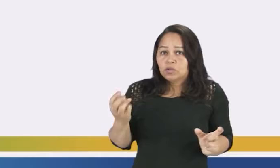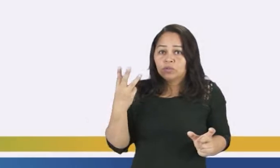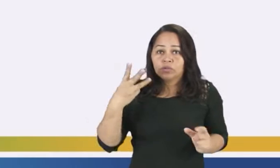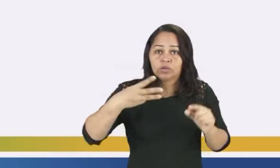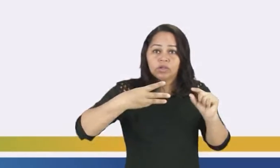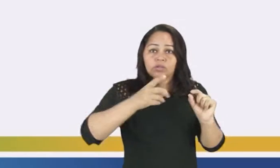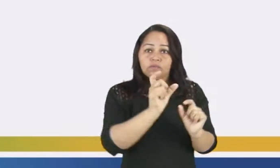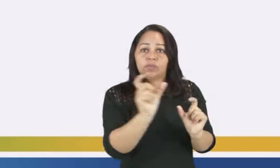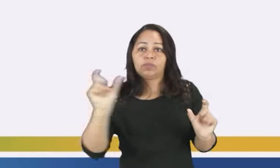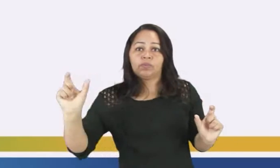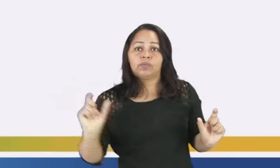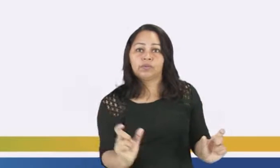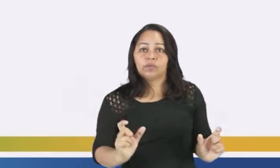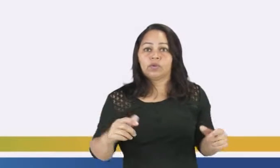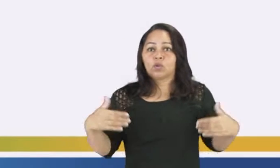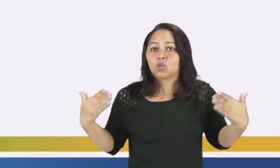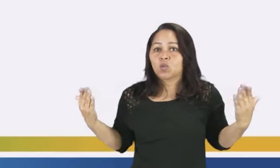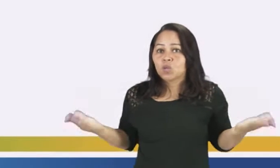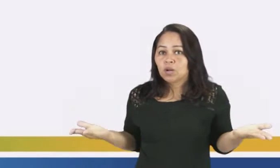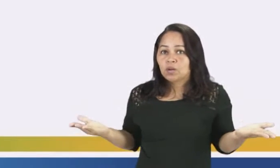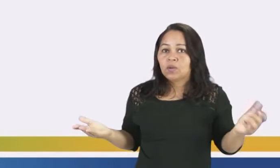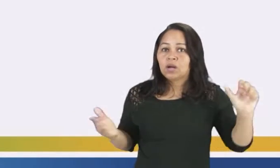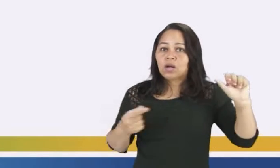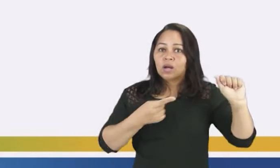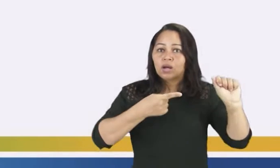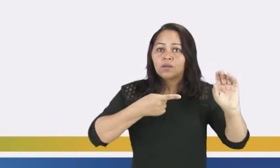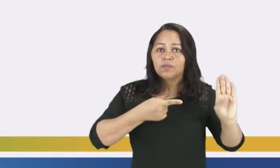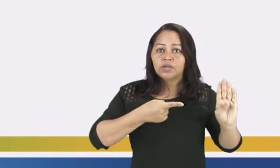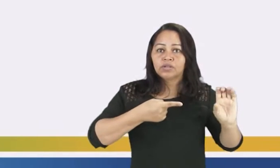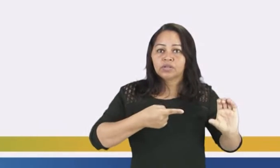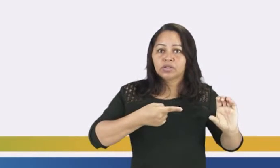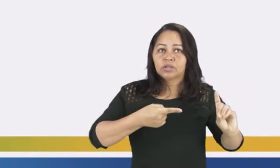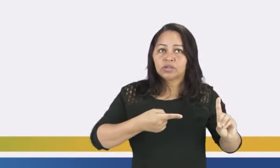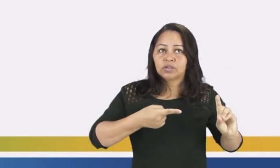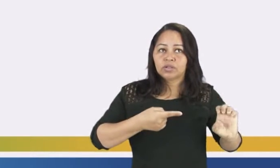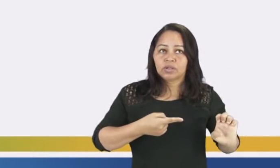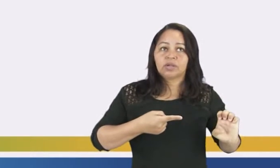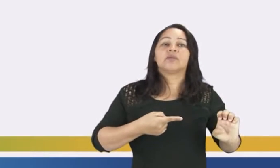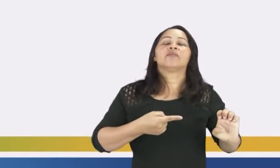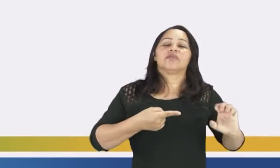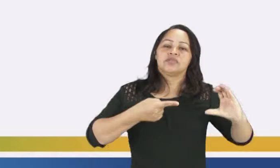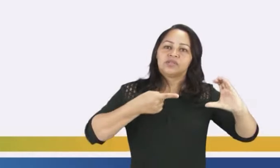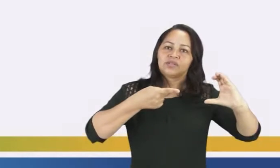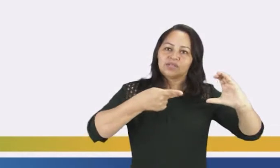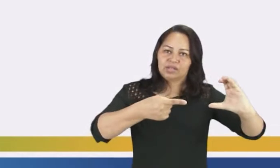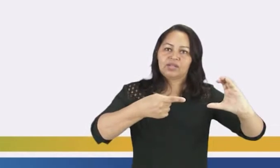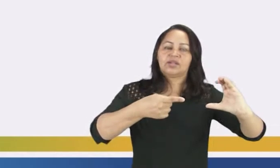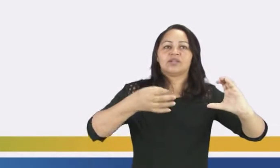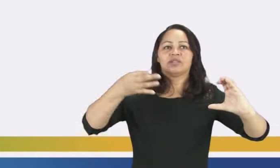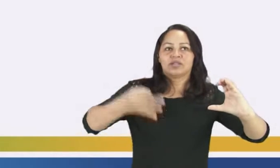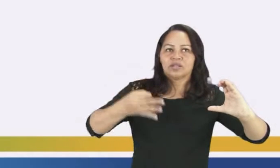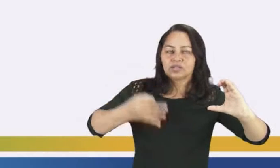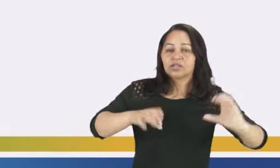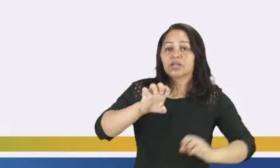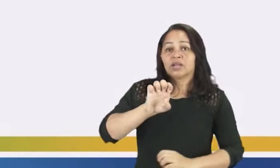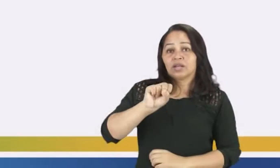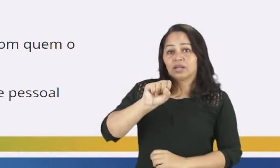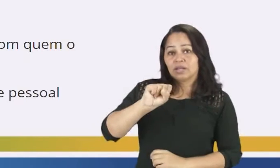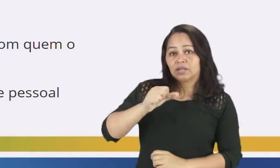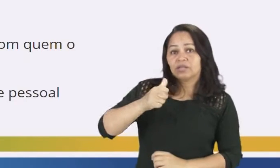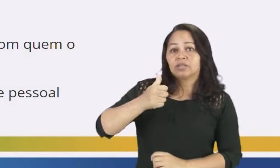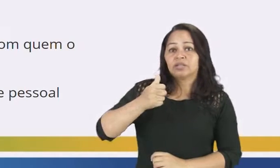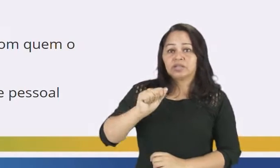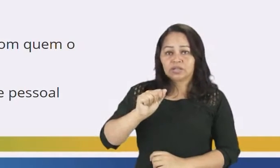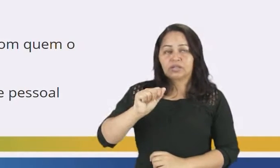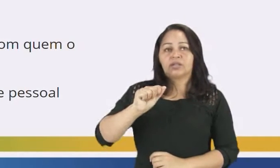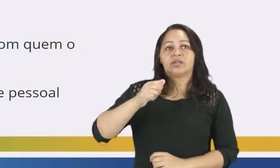alternativas seria o correto? Passe, vamos ver, essa caneta que está aí perto de